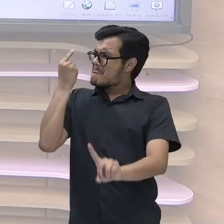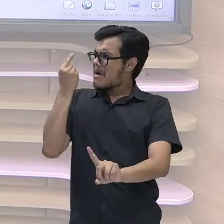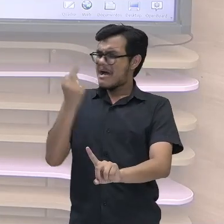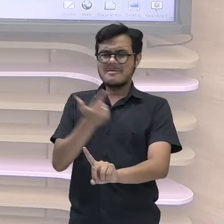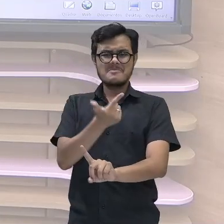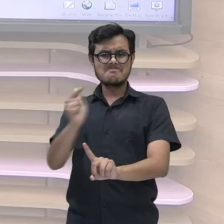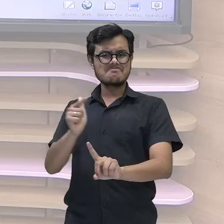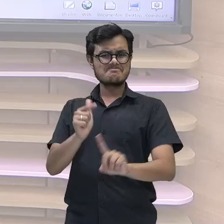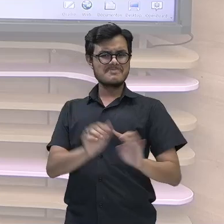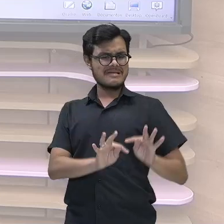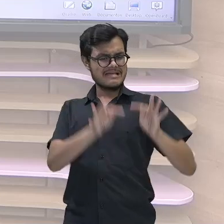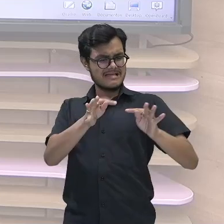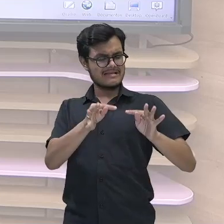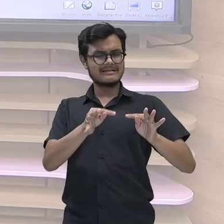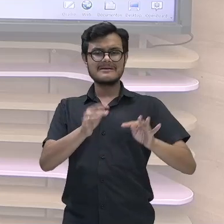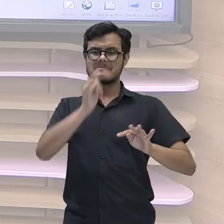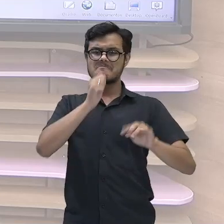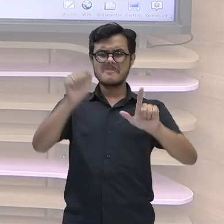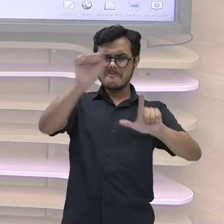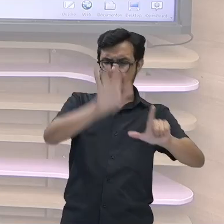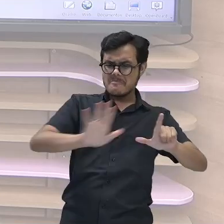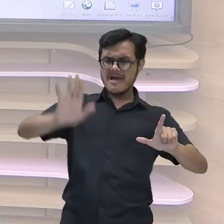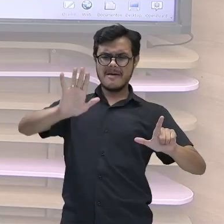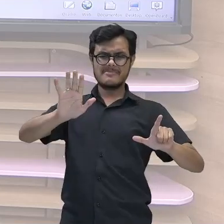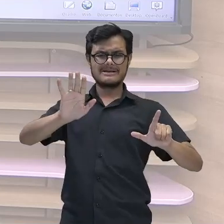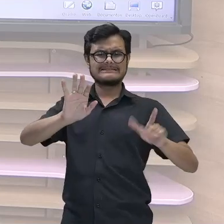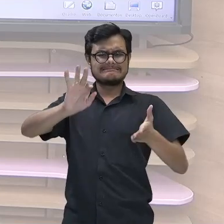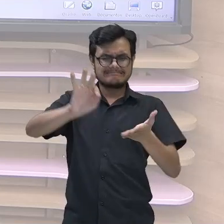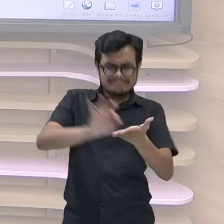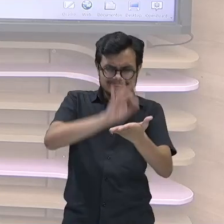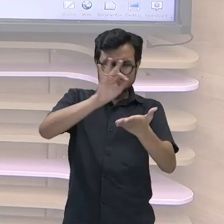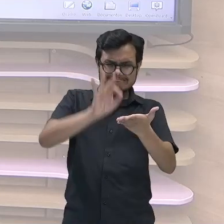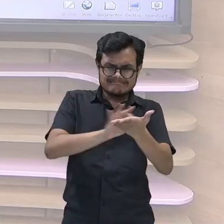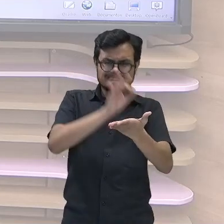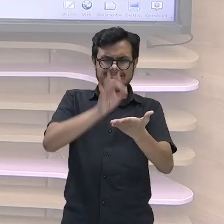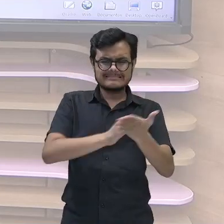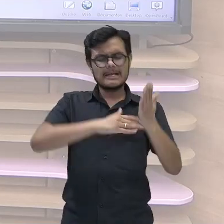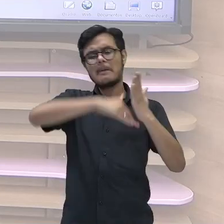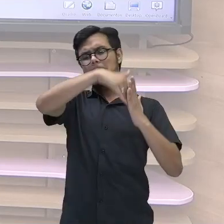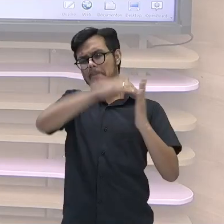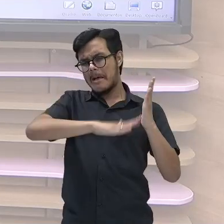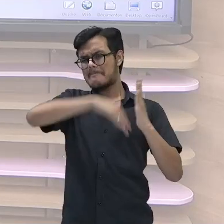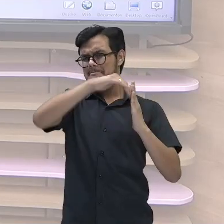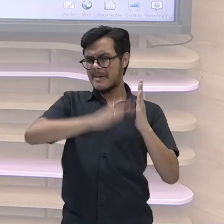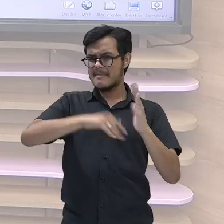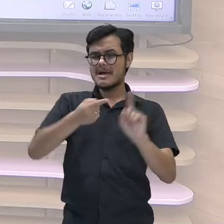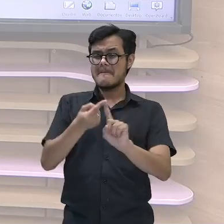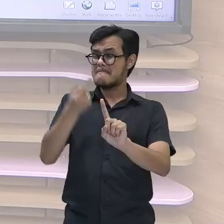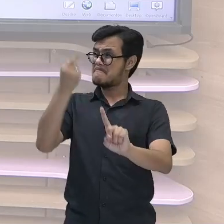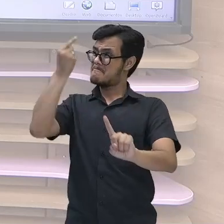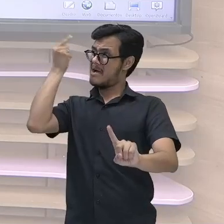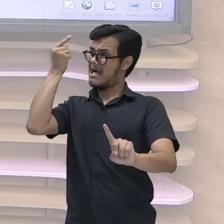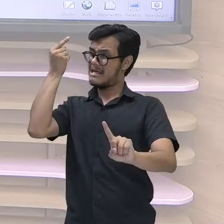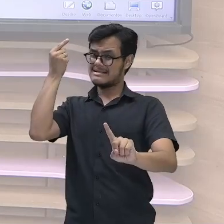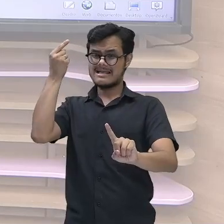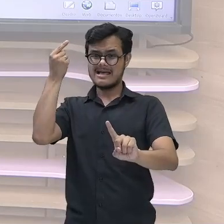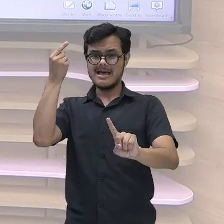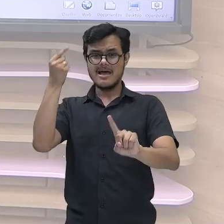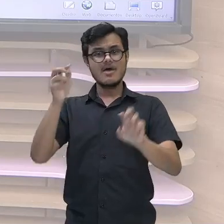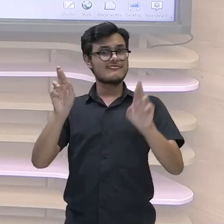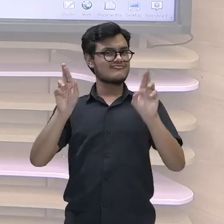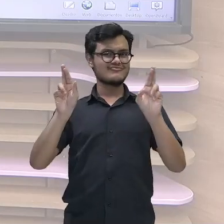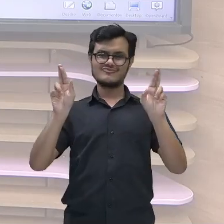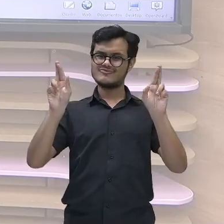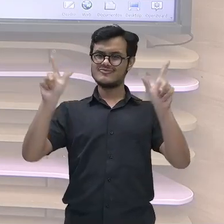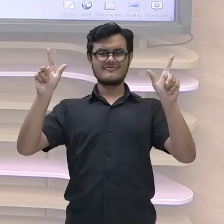até mesmo as confecções dos mapas, né? Se você for pegar ali um mapa antigo e comparar com o mapa atual, a gente